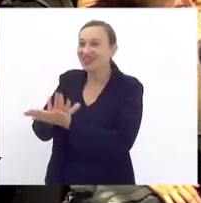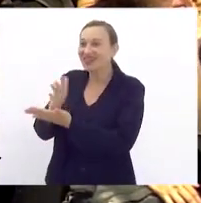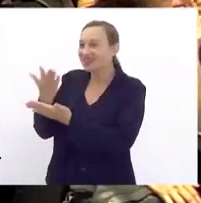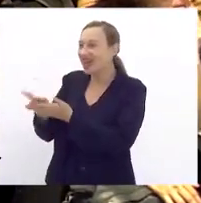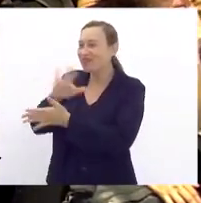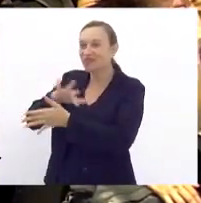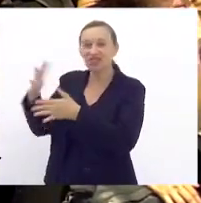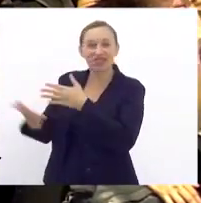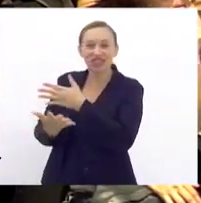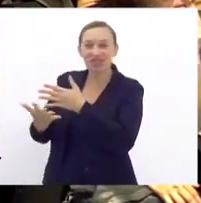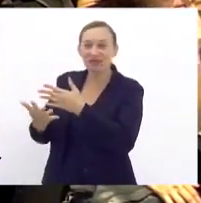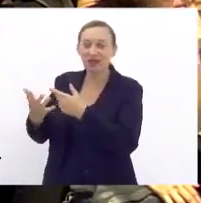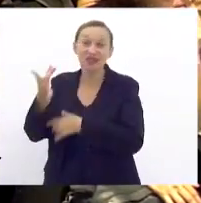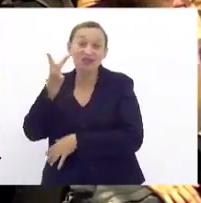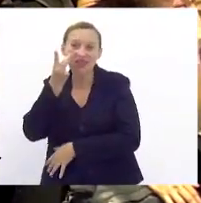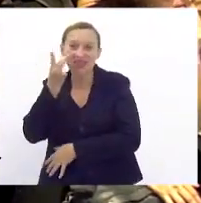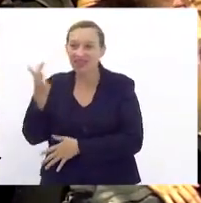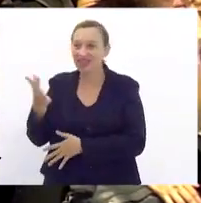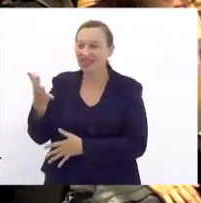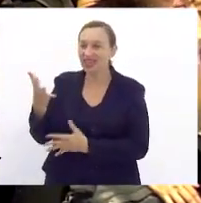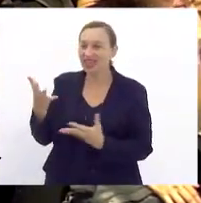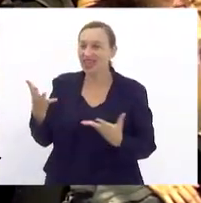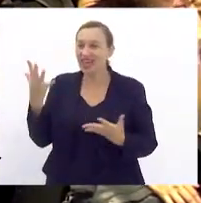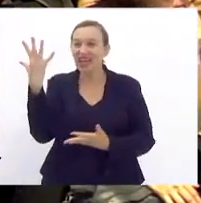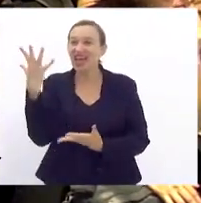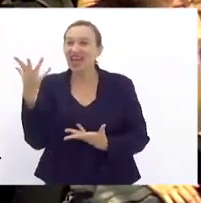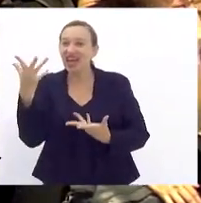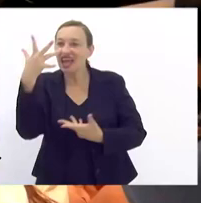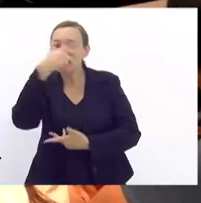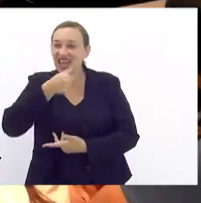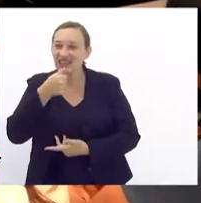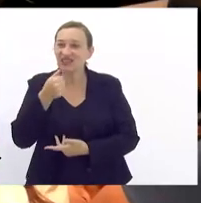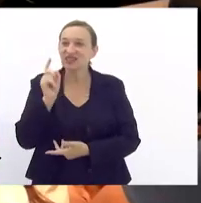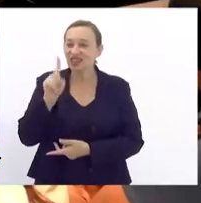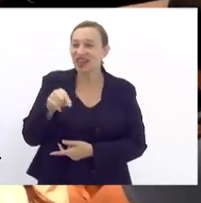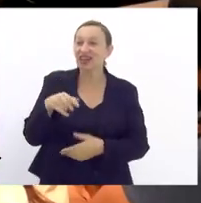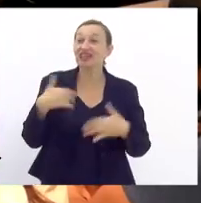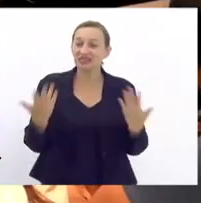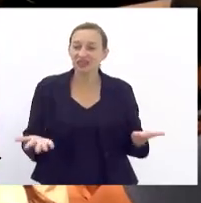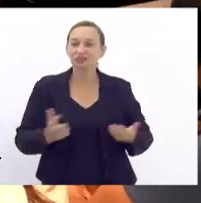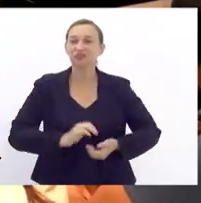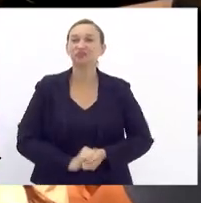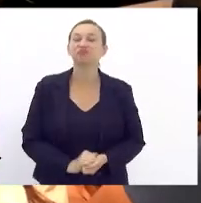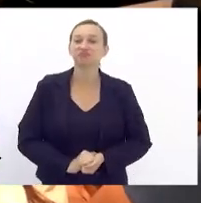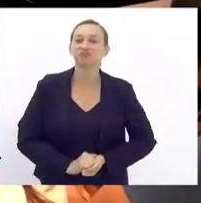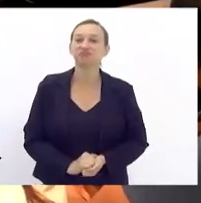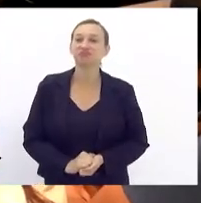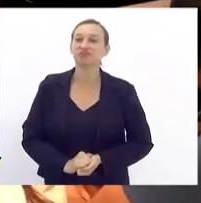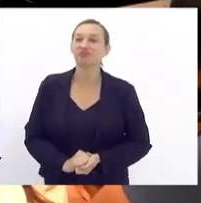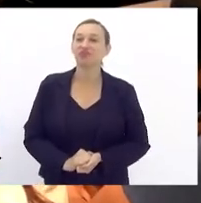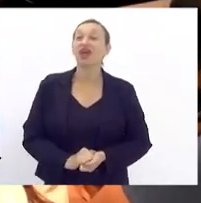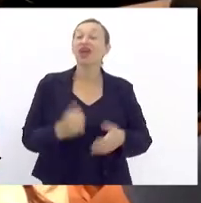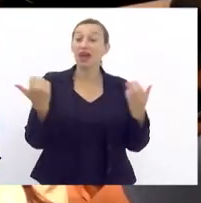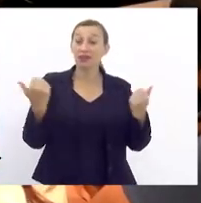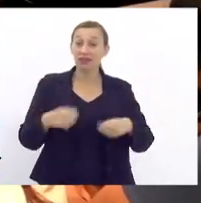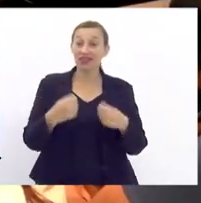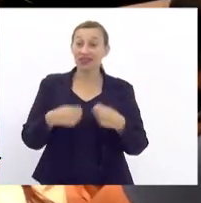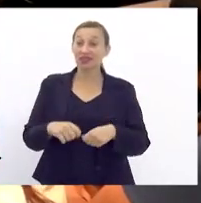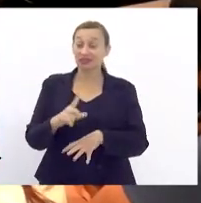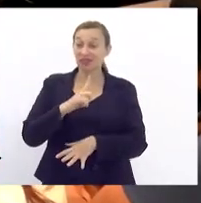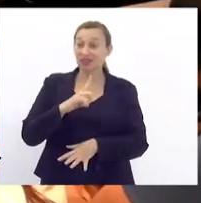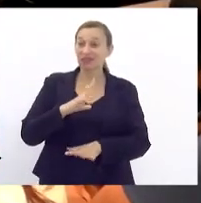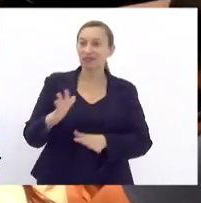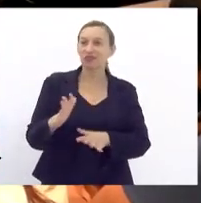ouvir uma beleza dessa uma música né é uma ópera enfim e é preciso garantir isso